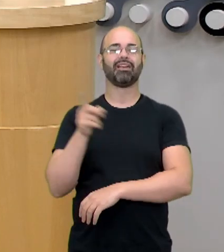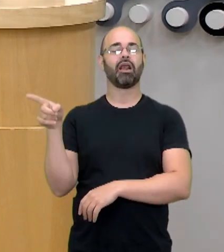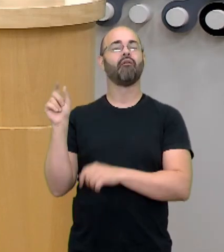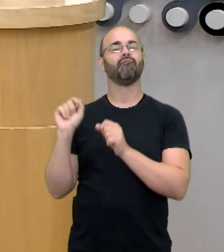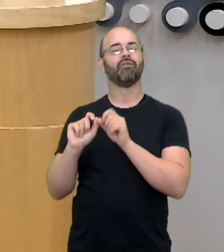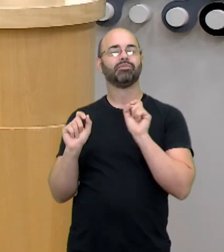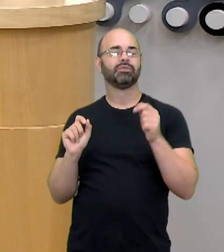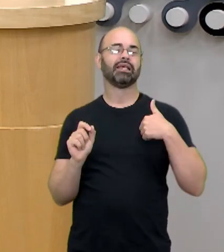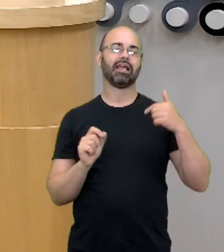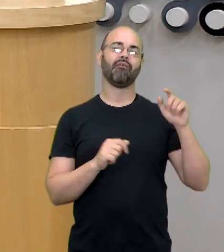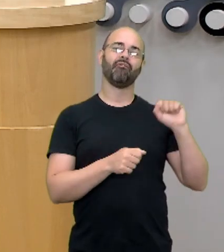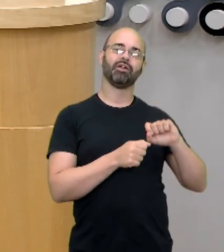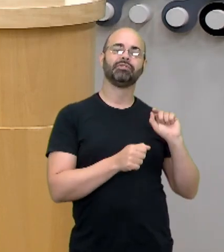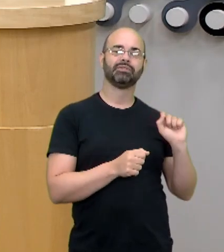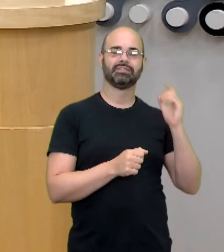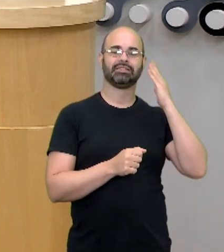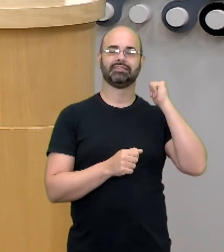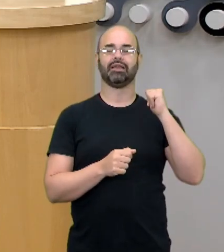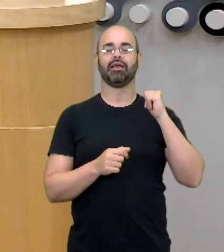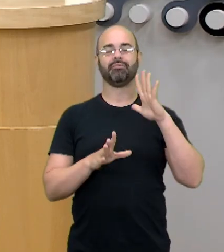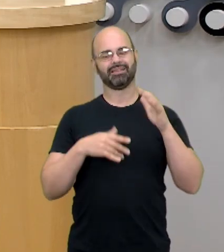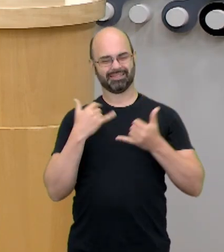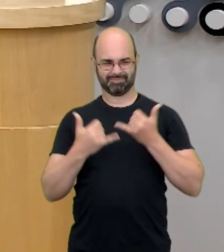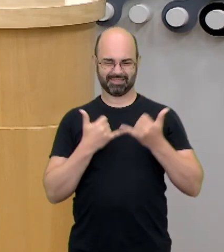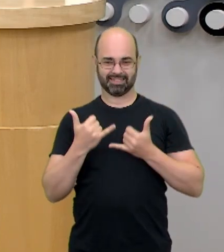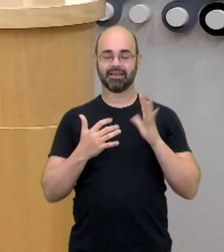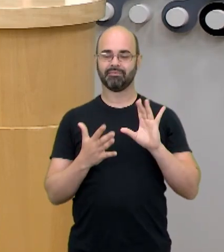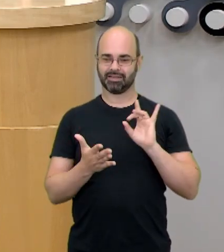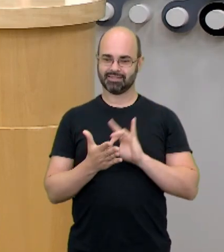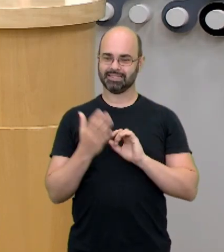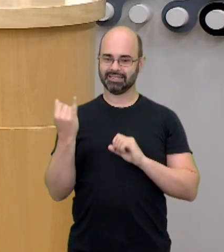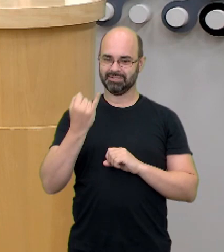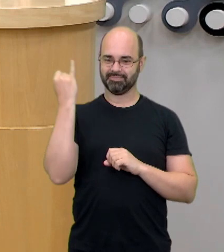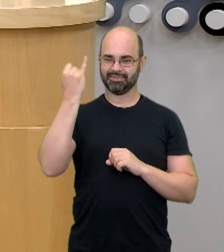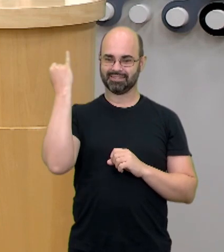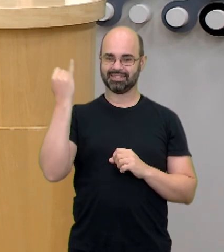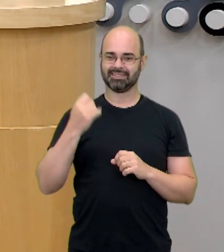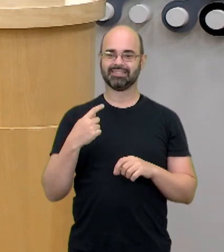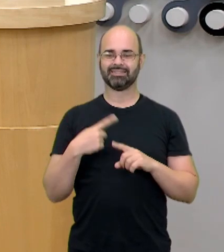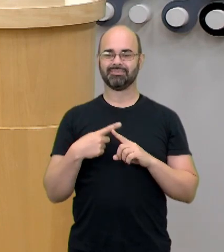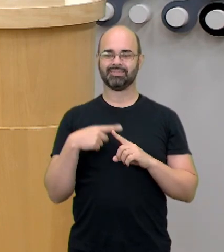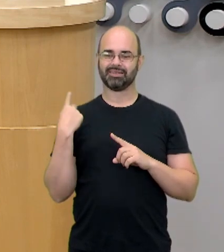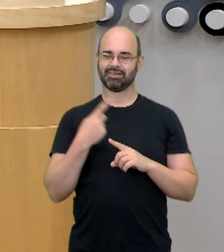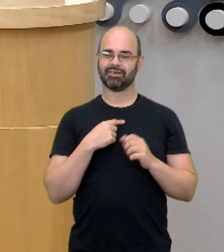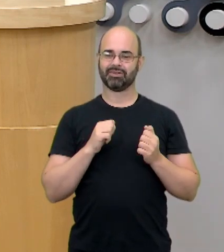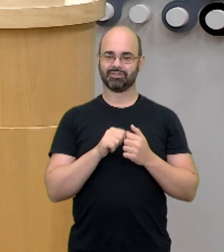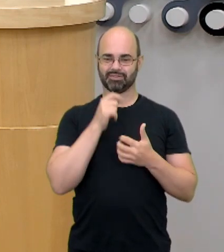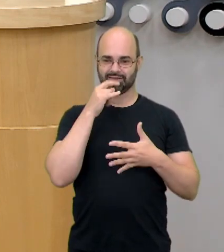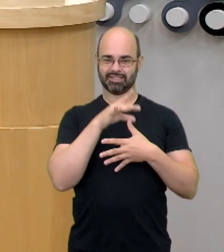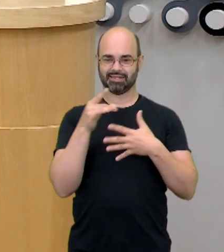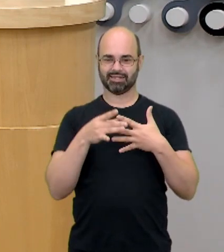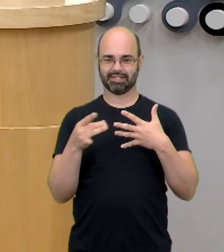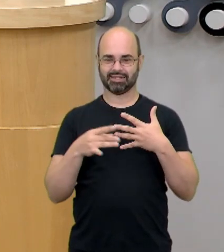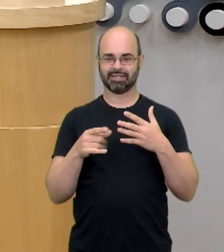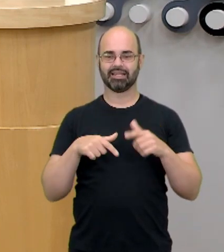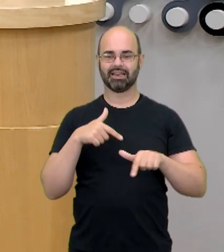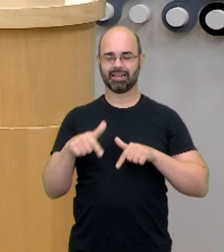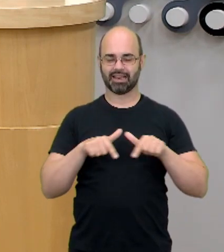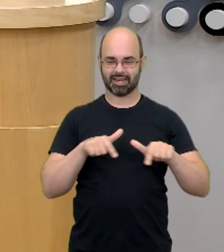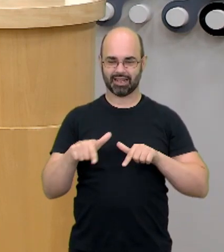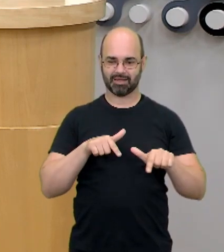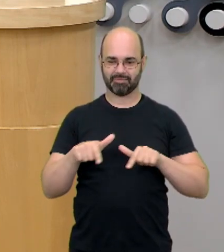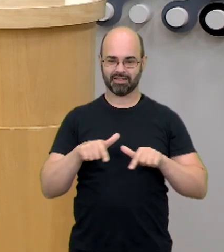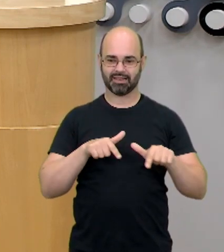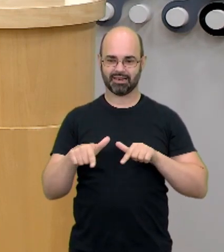Isso é importante, porque assim, a gente fica brincando, mas é muito importante porque a gente trabalha nos componentes de maneira integrada, né? E